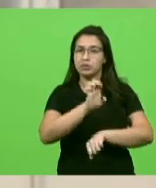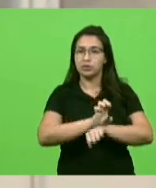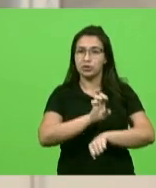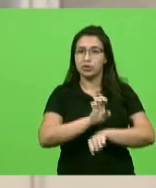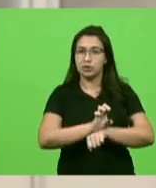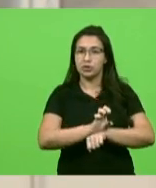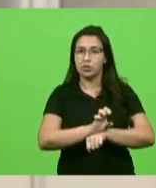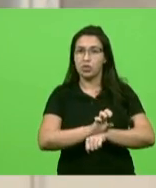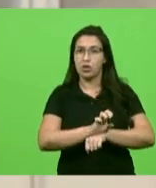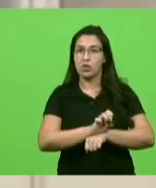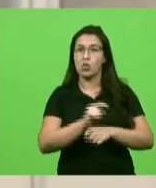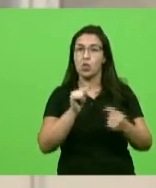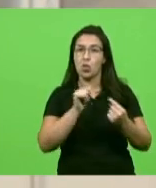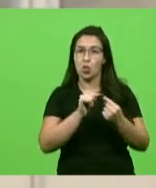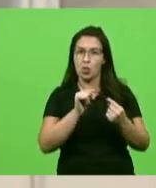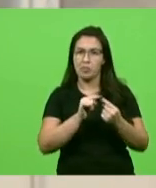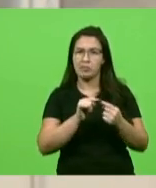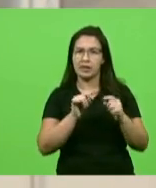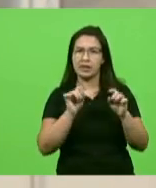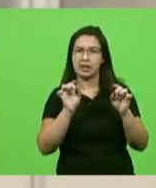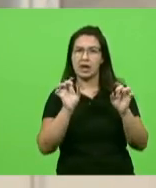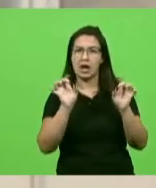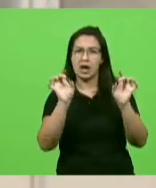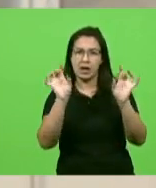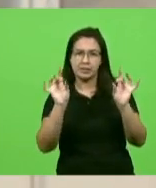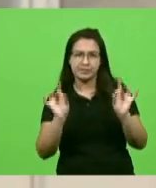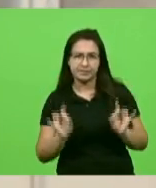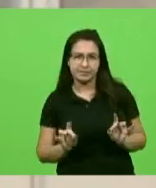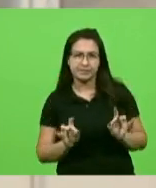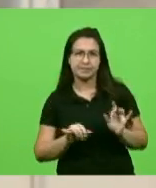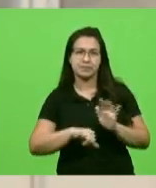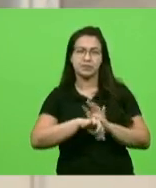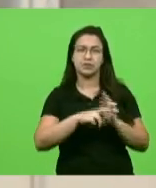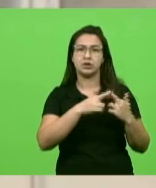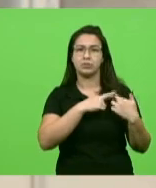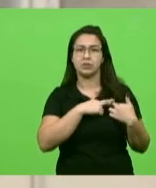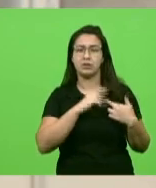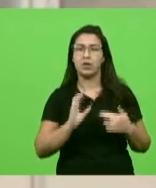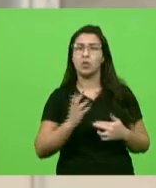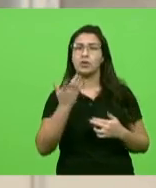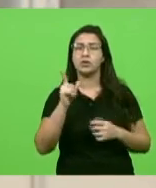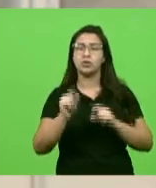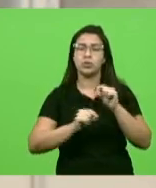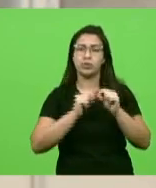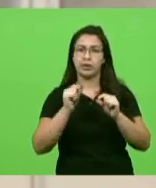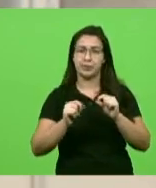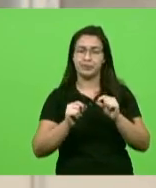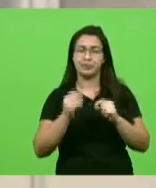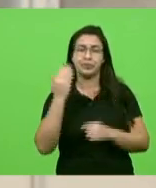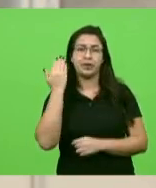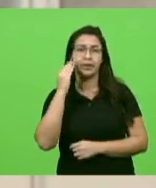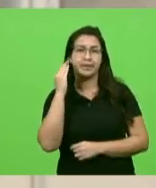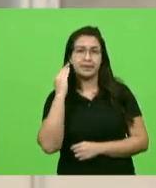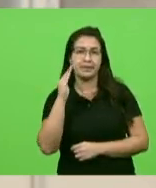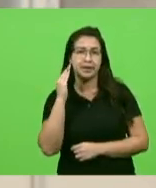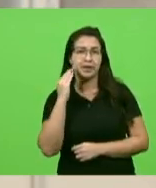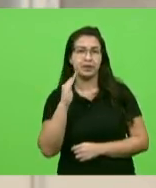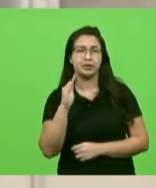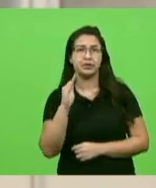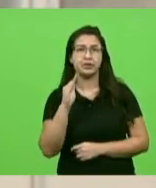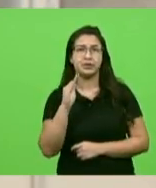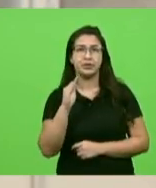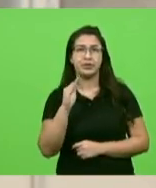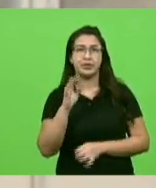ela prever tipo específico de crime de responsabilidade ocorre que conforme entendimento pacificado